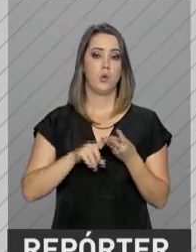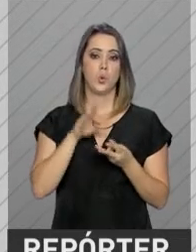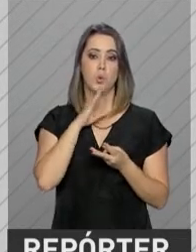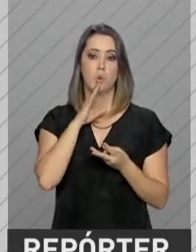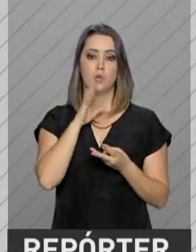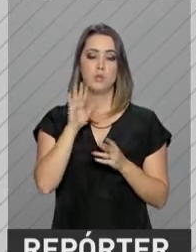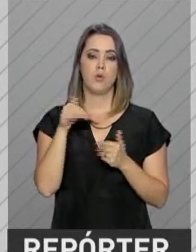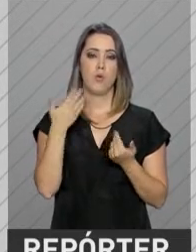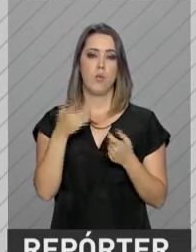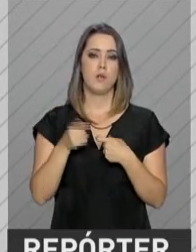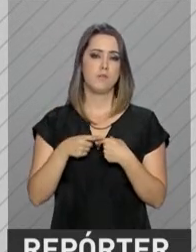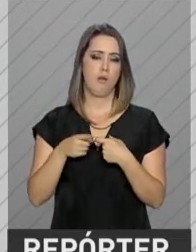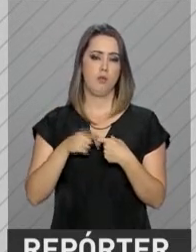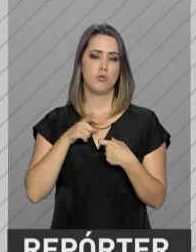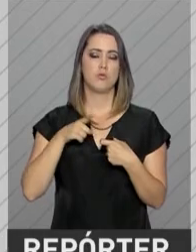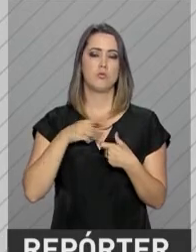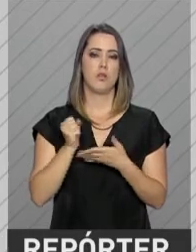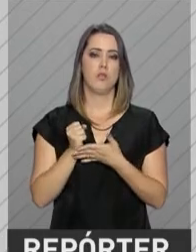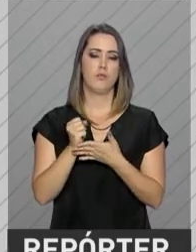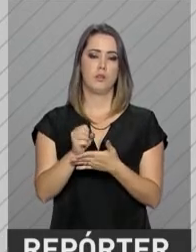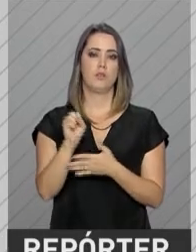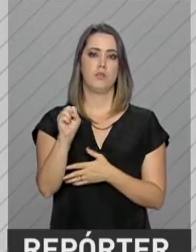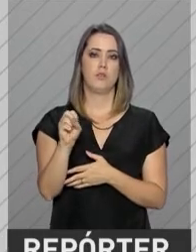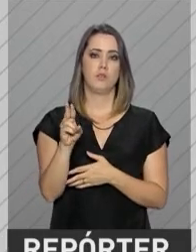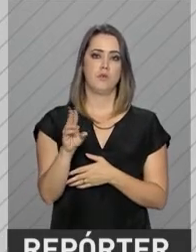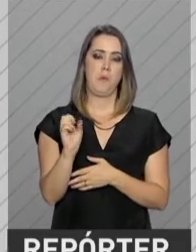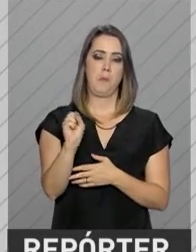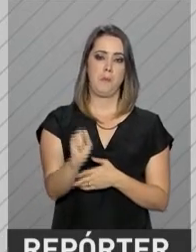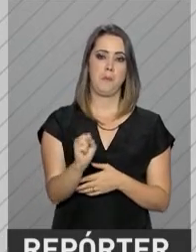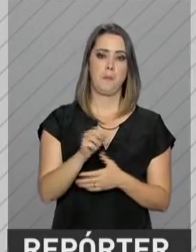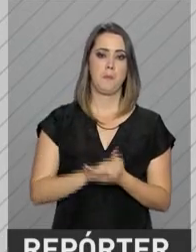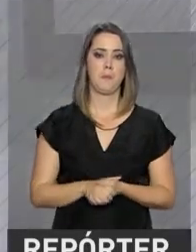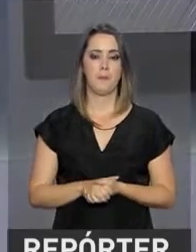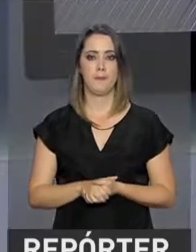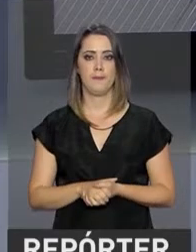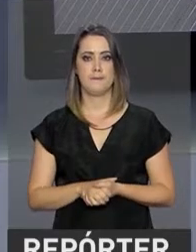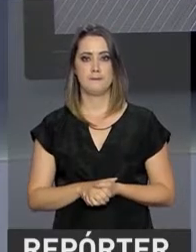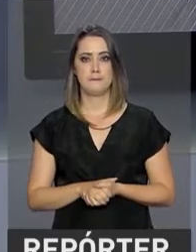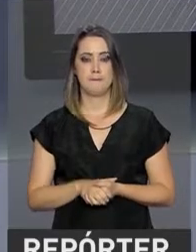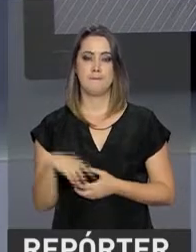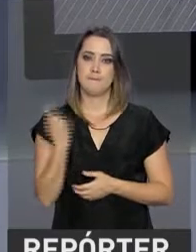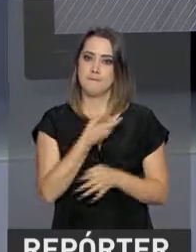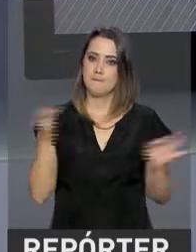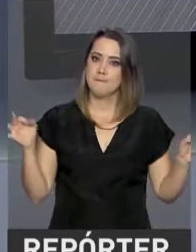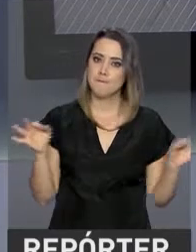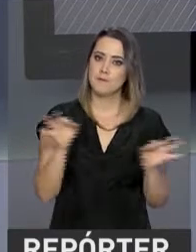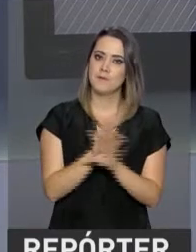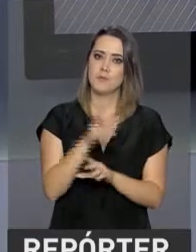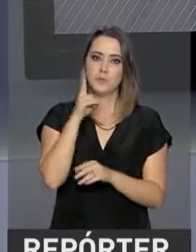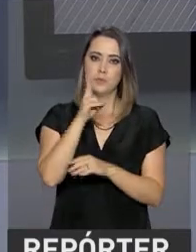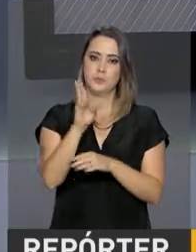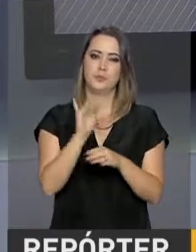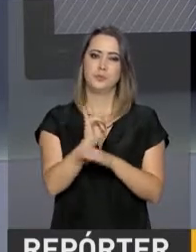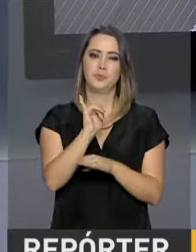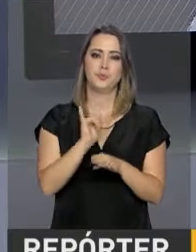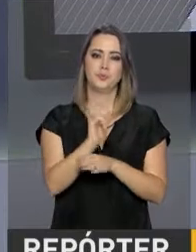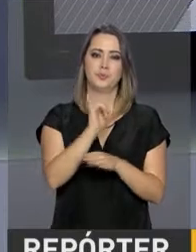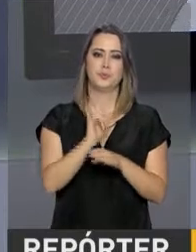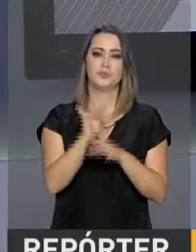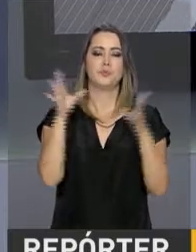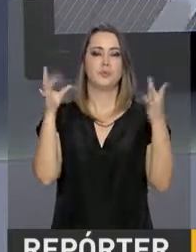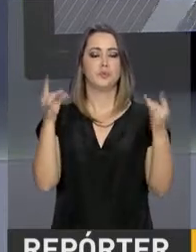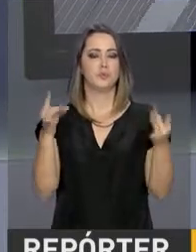especialidades oferecidas pelo sus sistema único de saúde nós ficamos por aqui você pode rever as